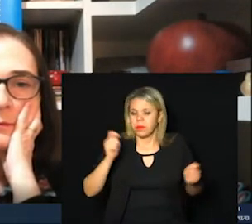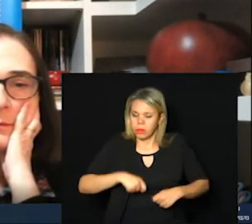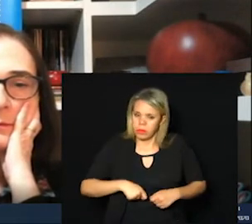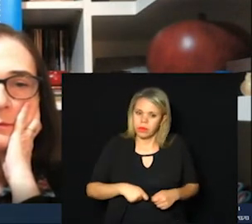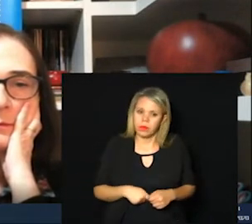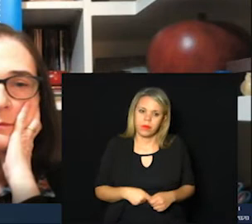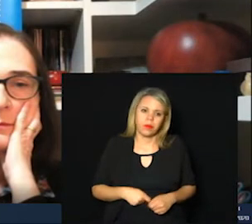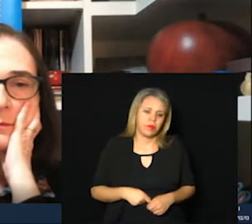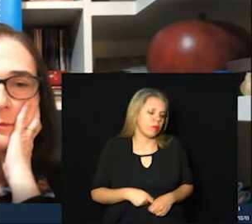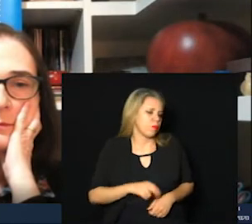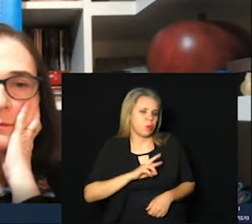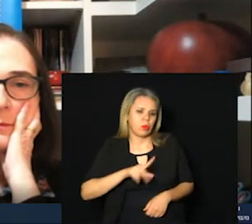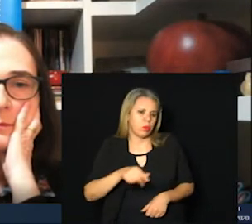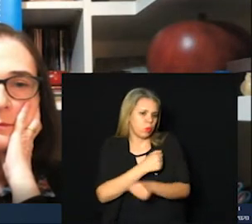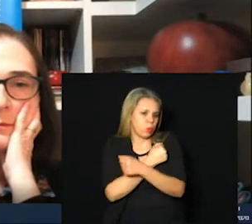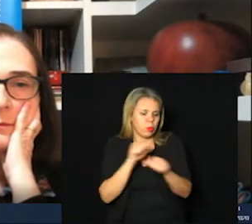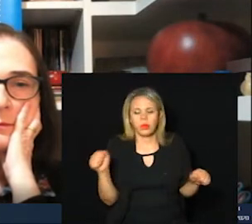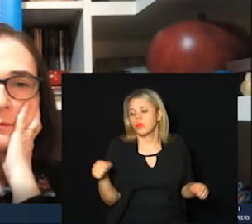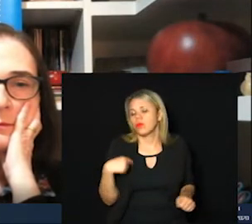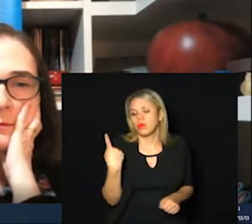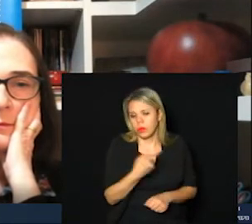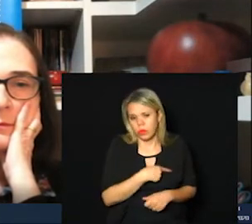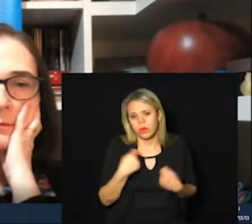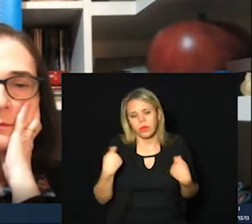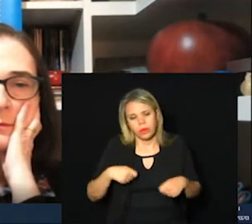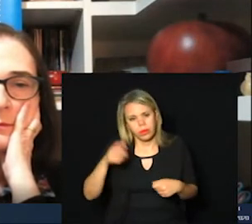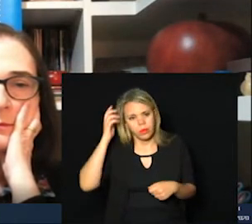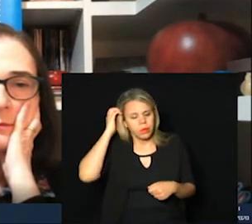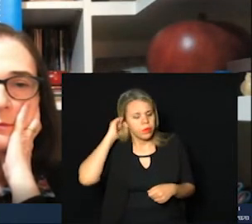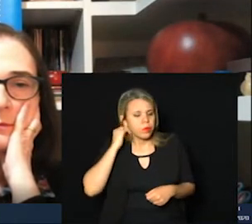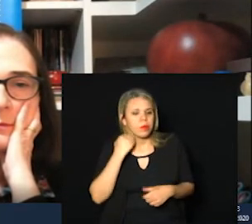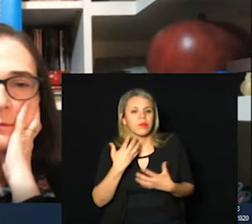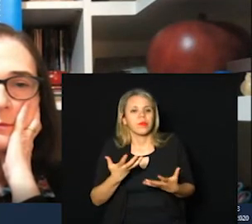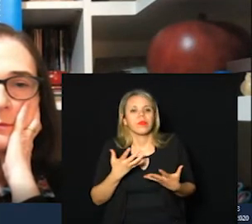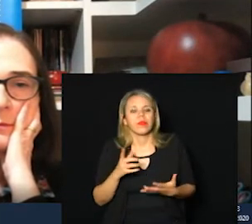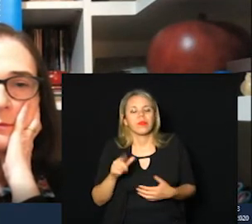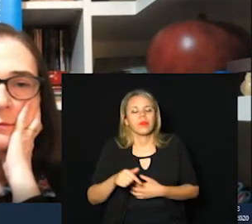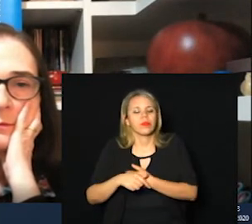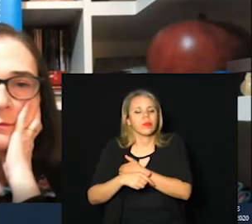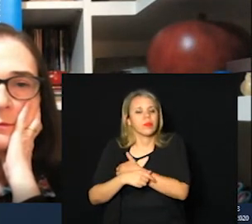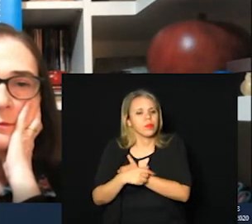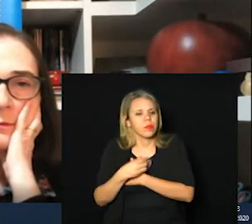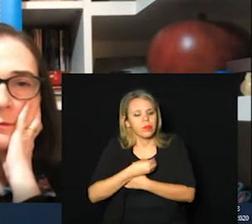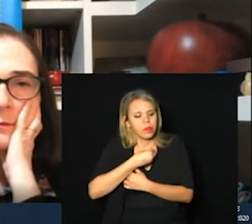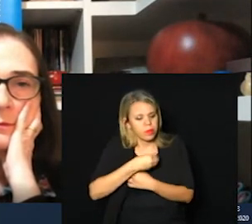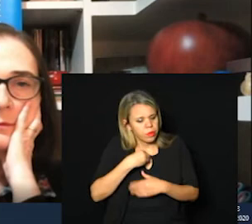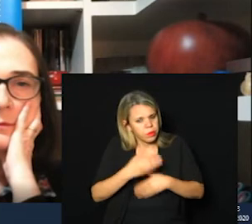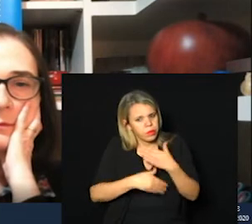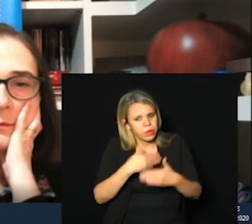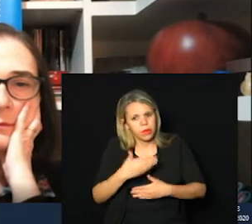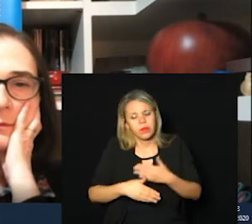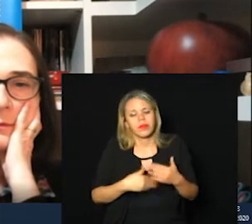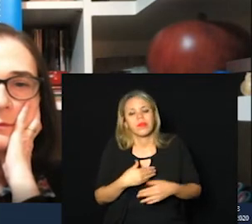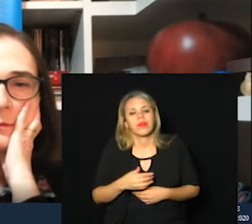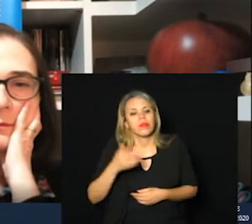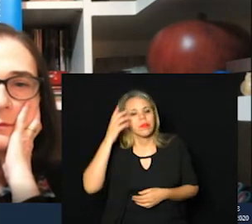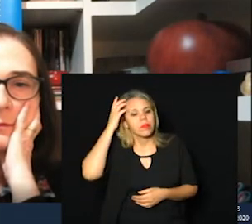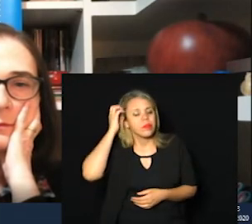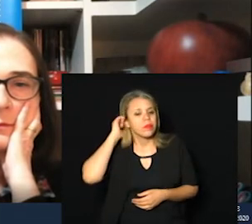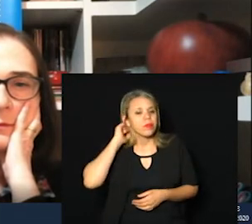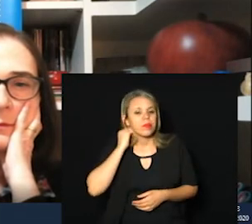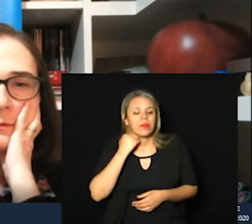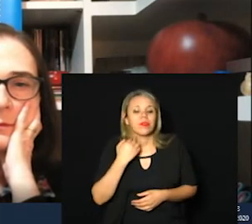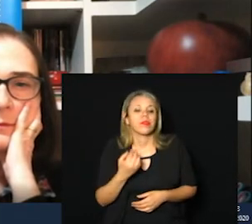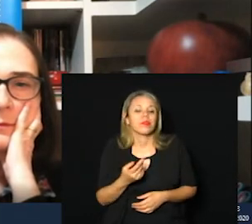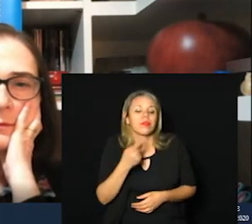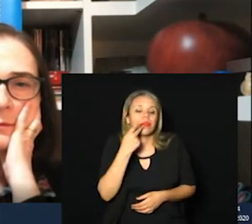não é abstrato. E nós precisamos buscar isso no nosso cotidiano, no nosso dia a dia. E quando eu